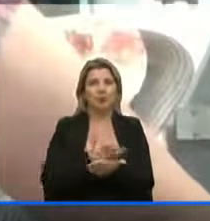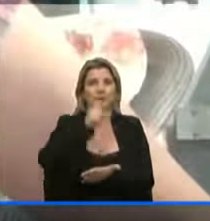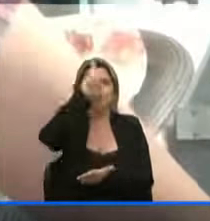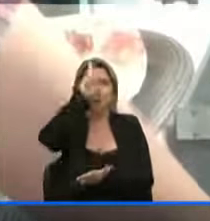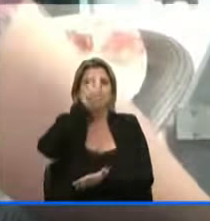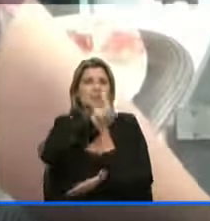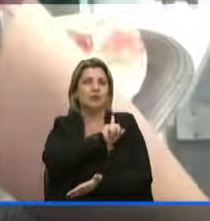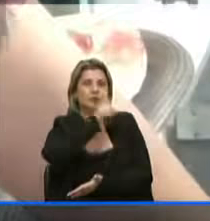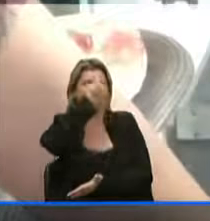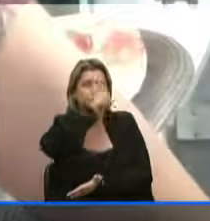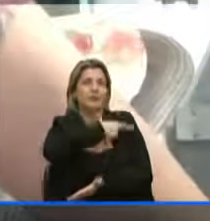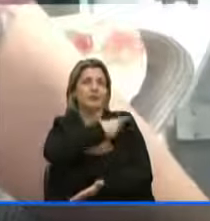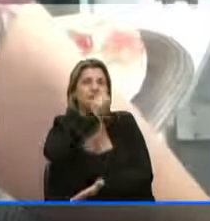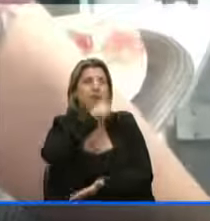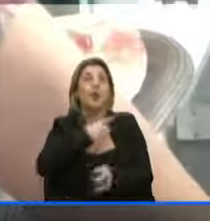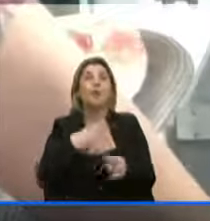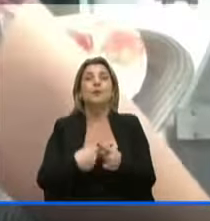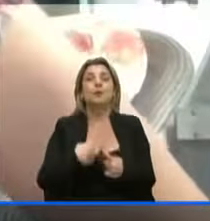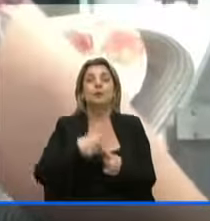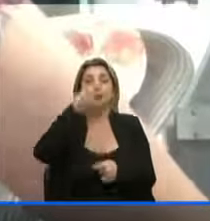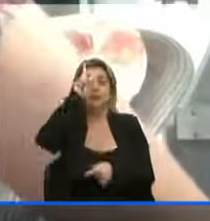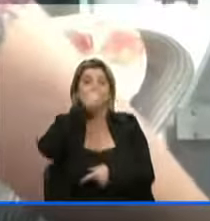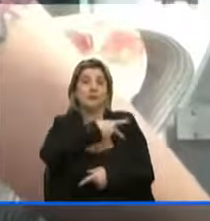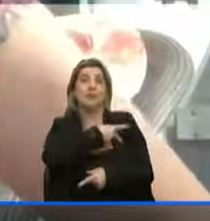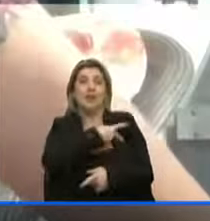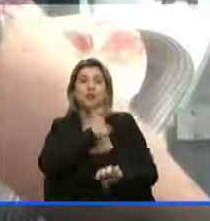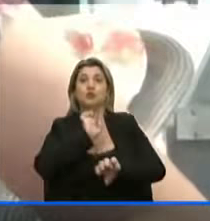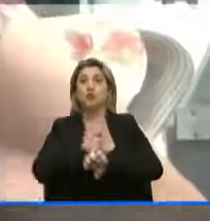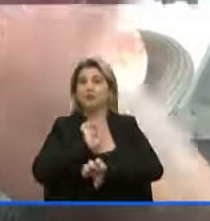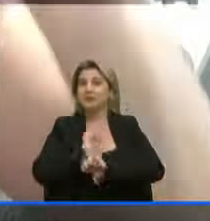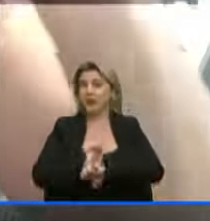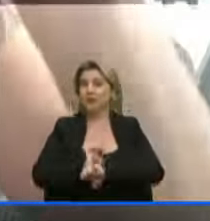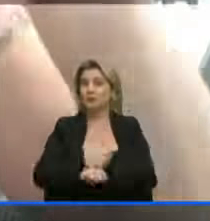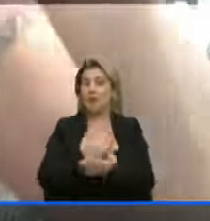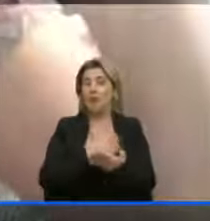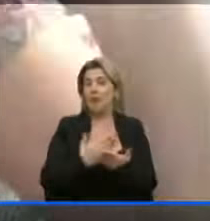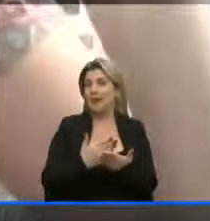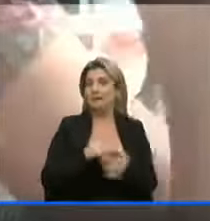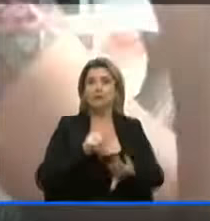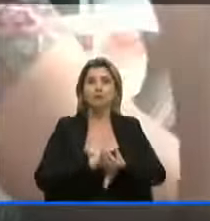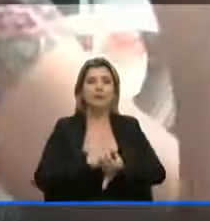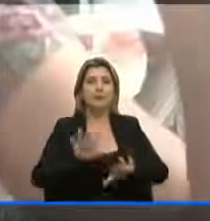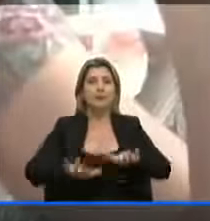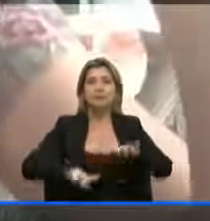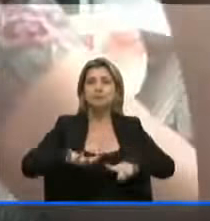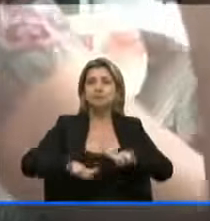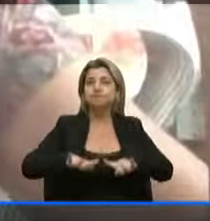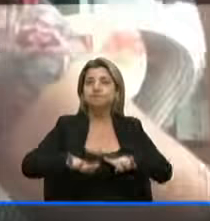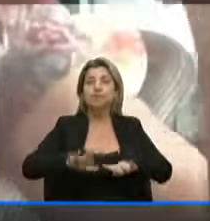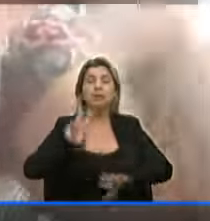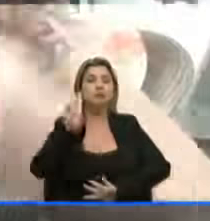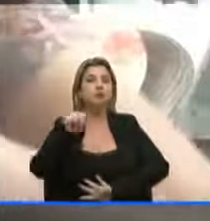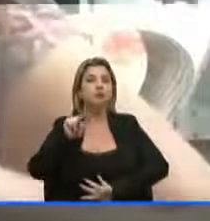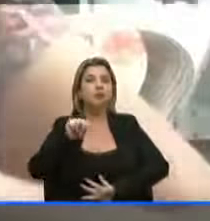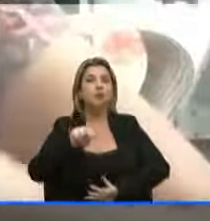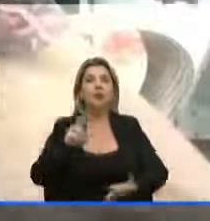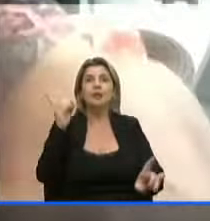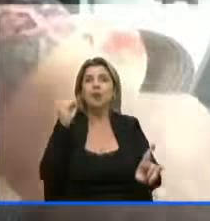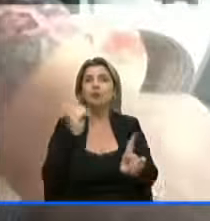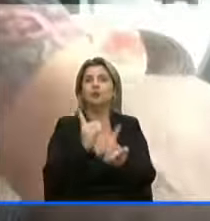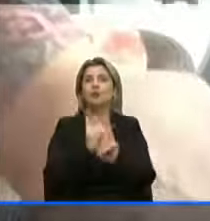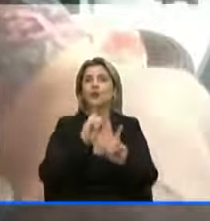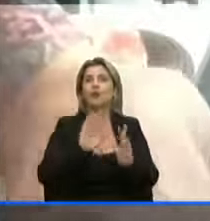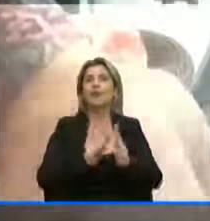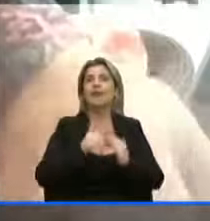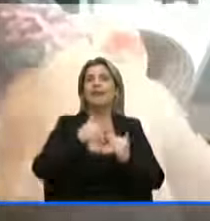que é do estado, vai começar no tempo regular. E nunca se desencontrou tanto o calendário escolar estadual